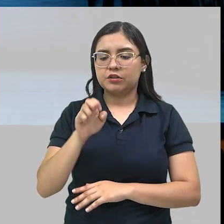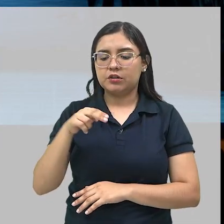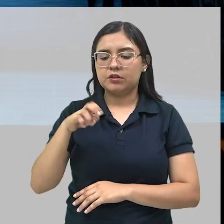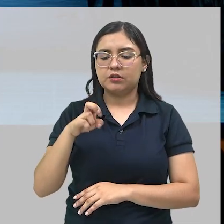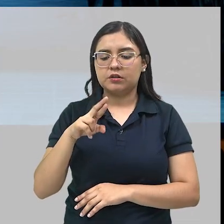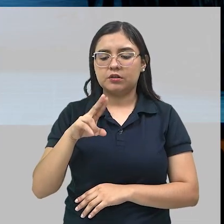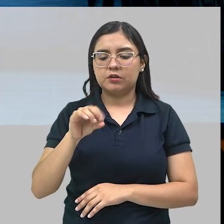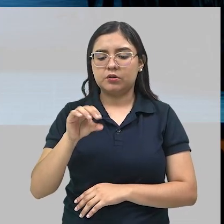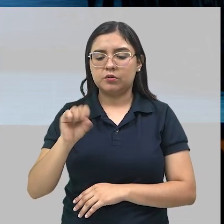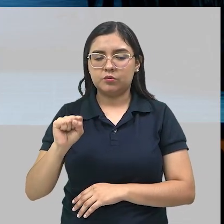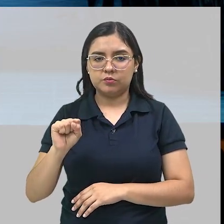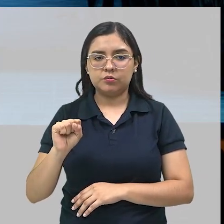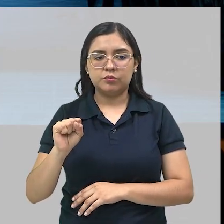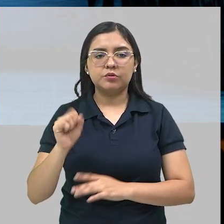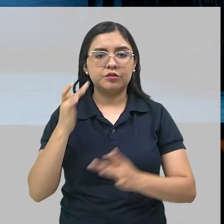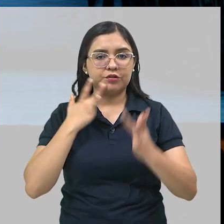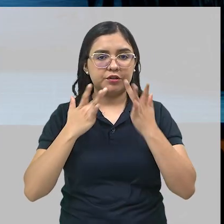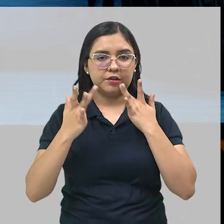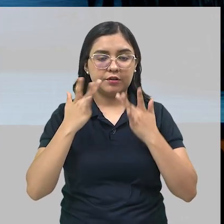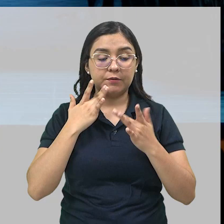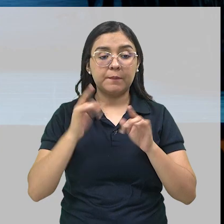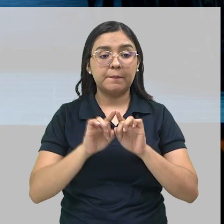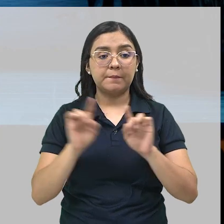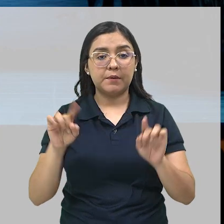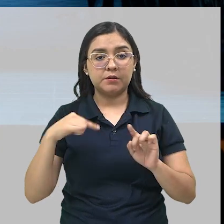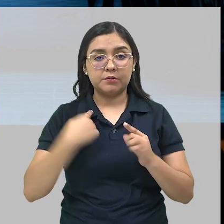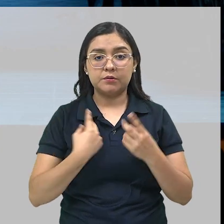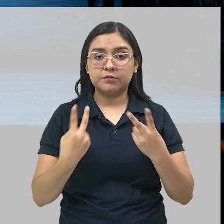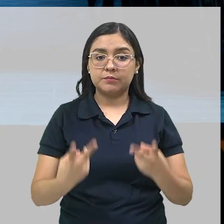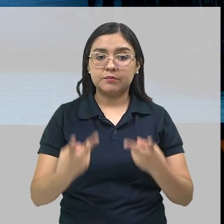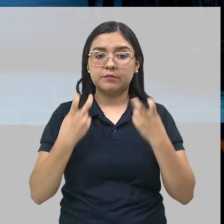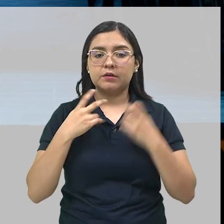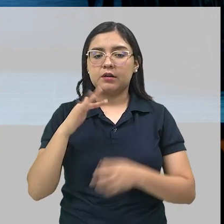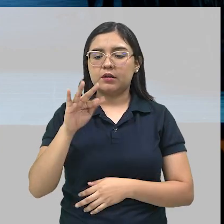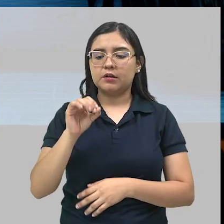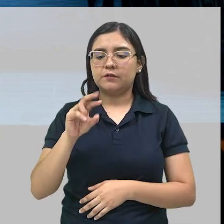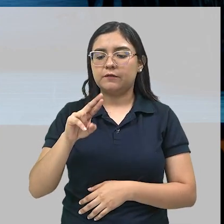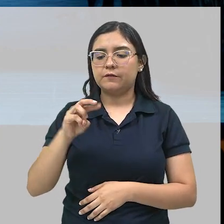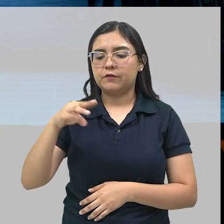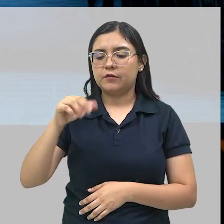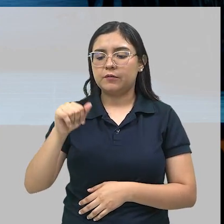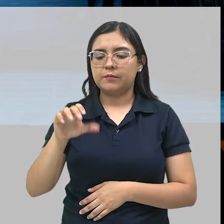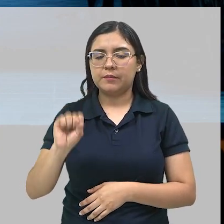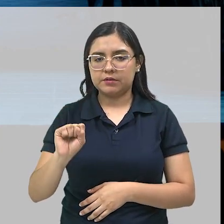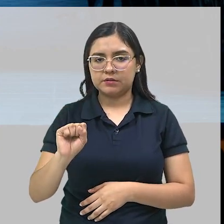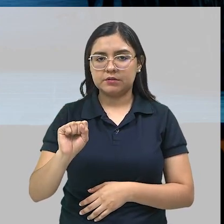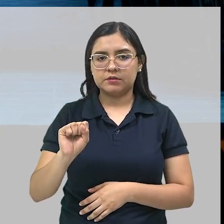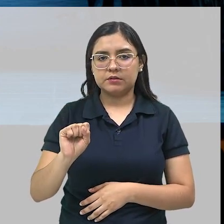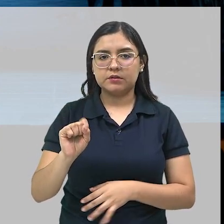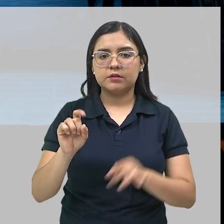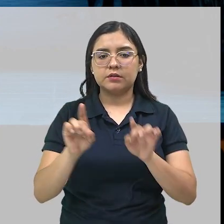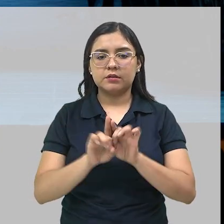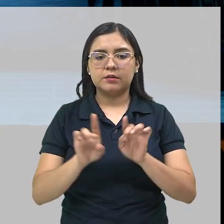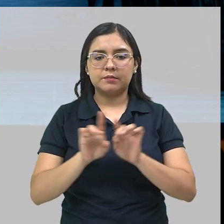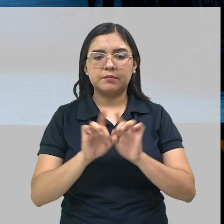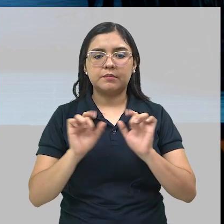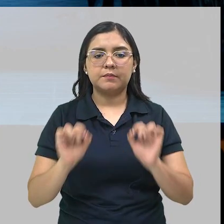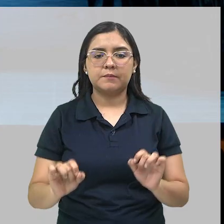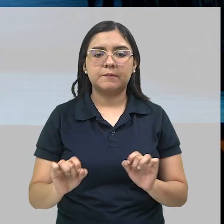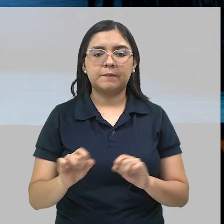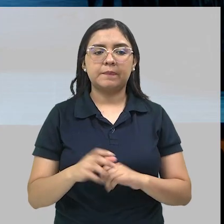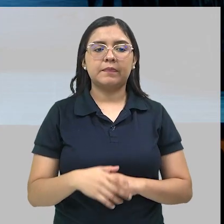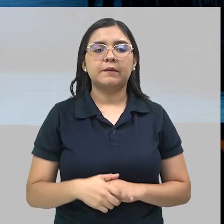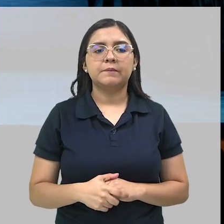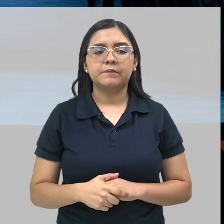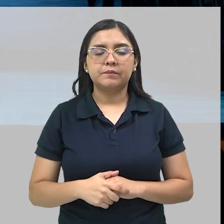teatro. Agora, nós vamos perceber também as formas de começar a trazer corpo do